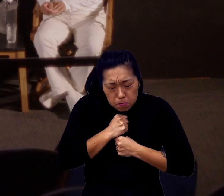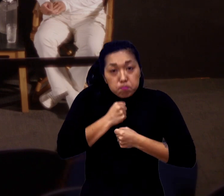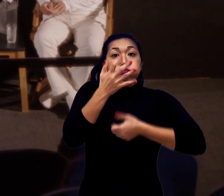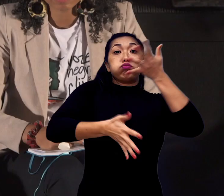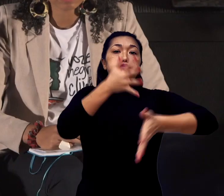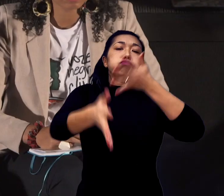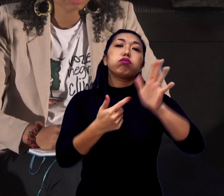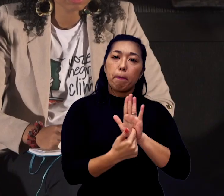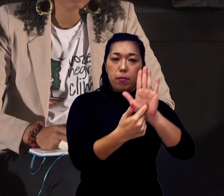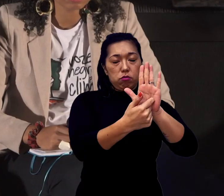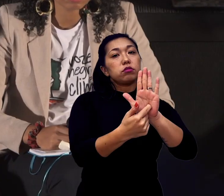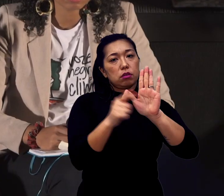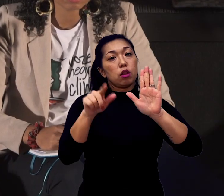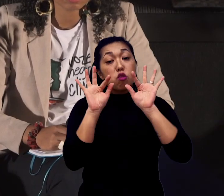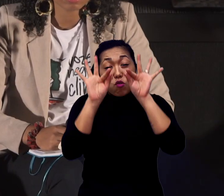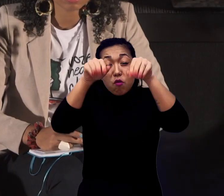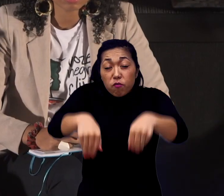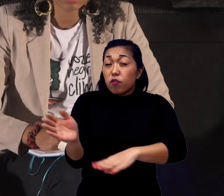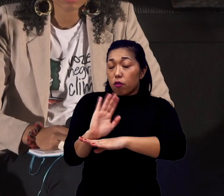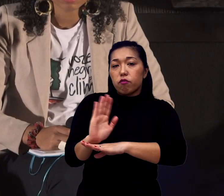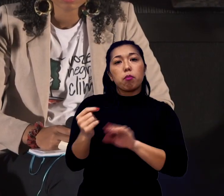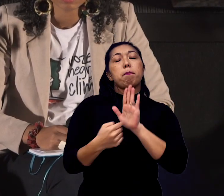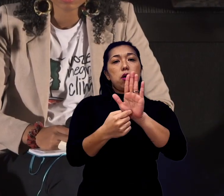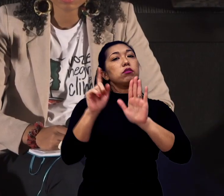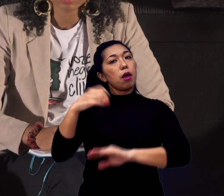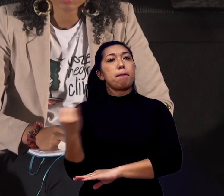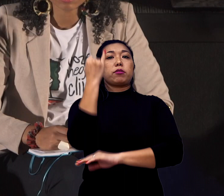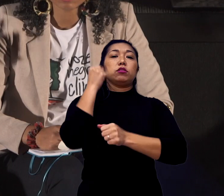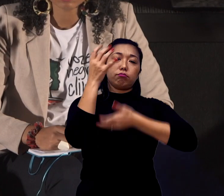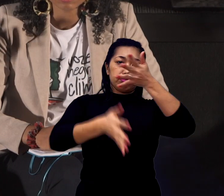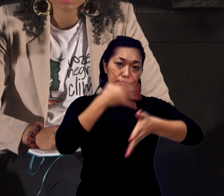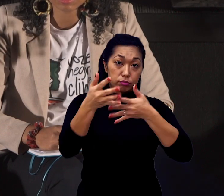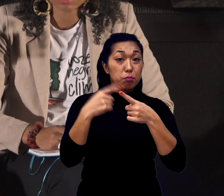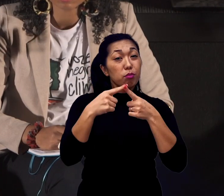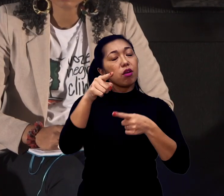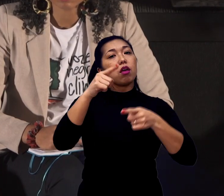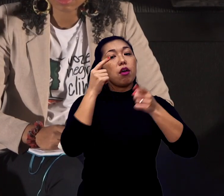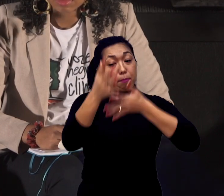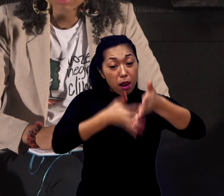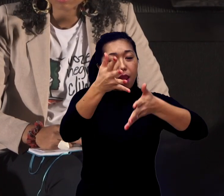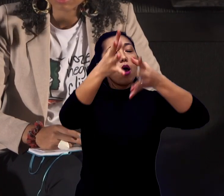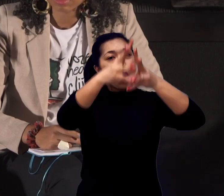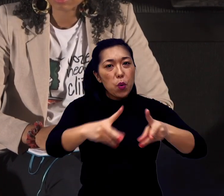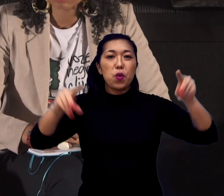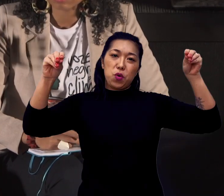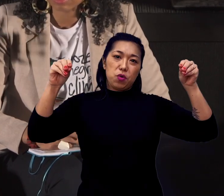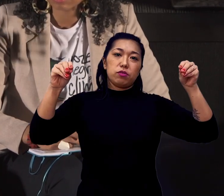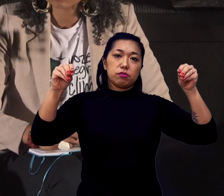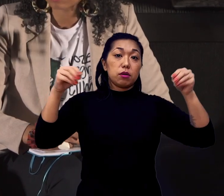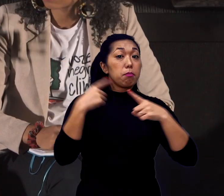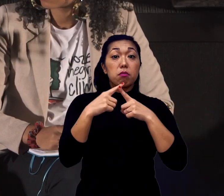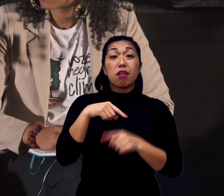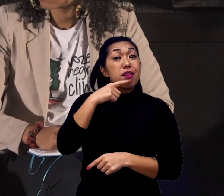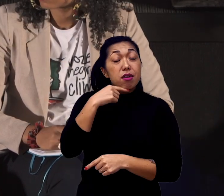anos. E ele fala no final como é importante falar, né, como isso é um processo de cura. E todo mundo falou isso quando ele entrevistou, que ninguém